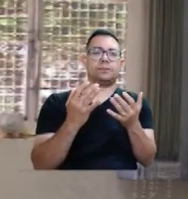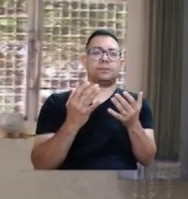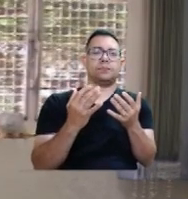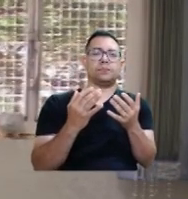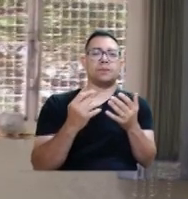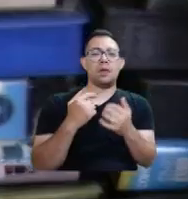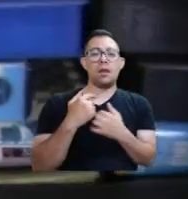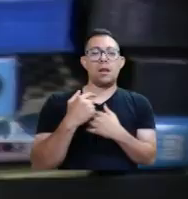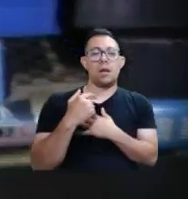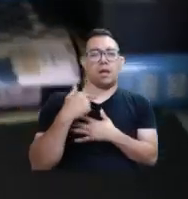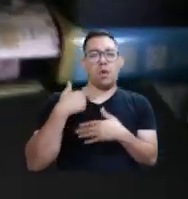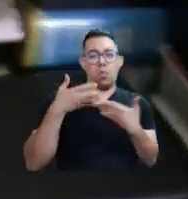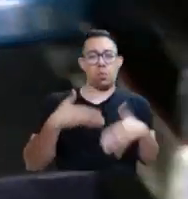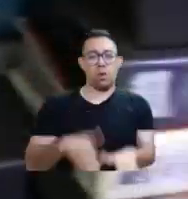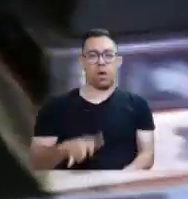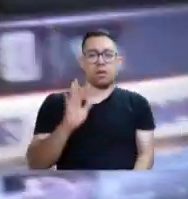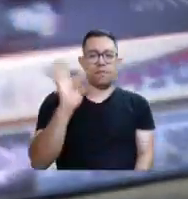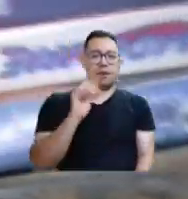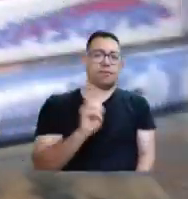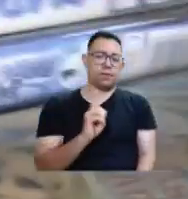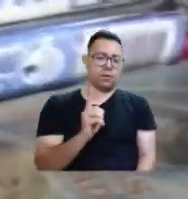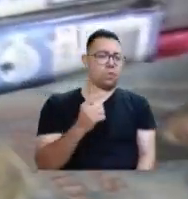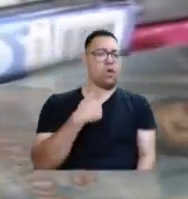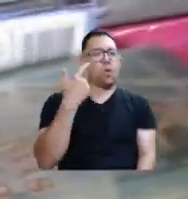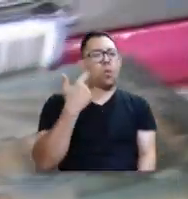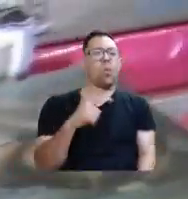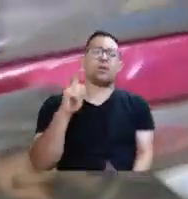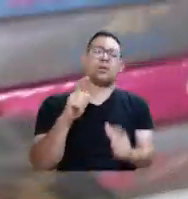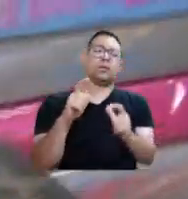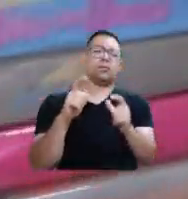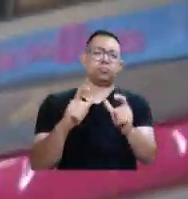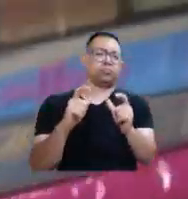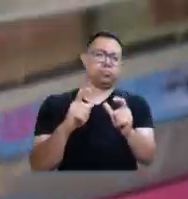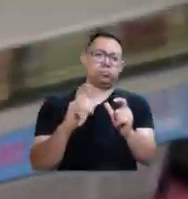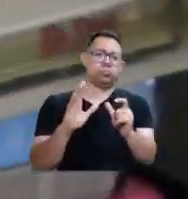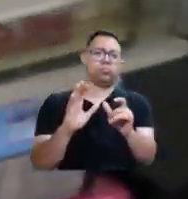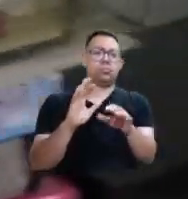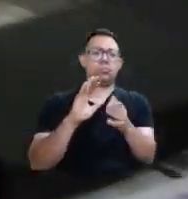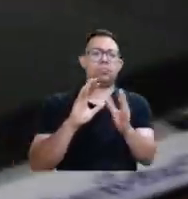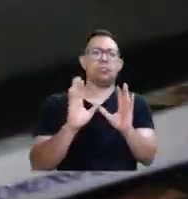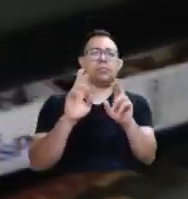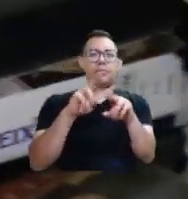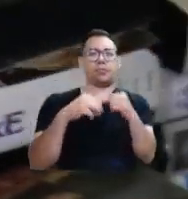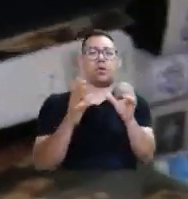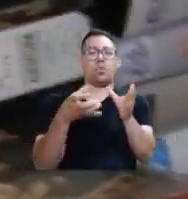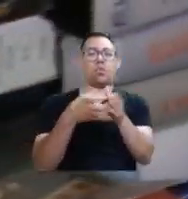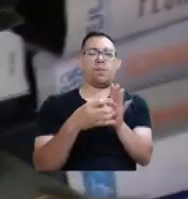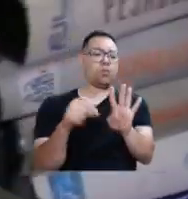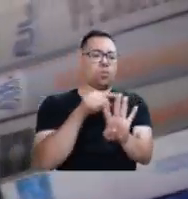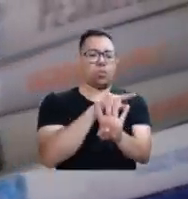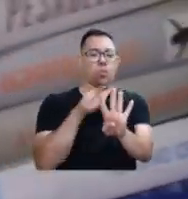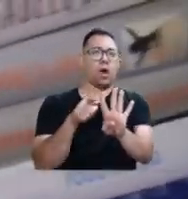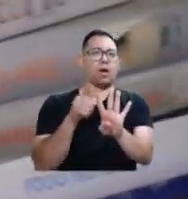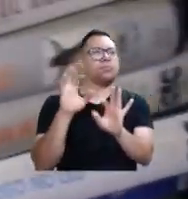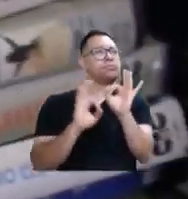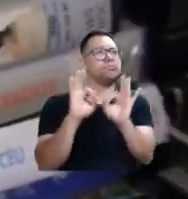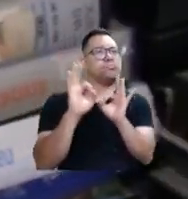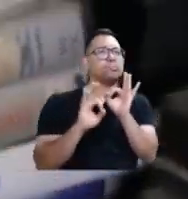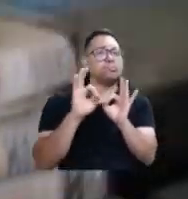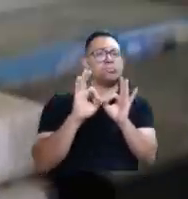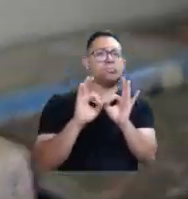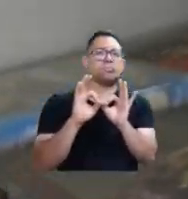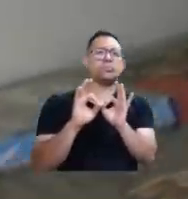da locadora. Eu não sou da cidade, então não conhecia a Gramofone, e eu, assim, éramos nós quatro, fazendo essas discussões,